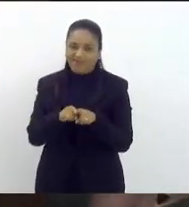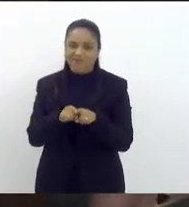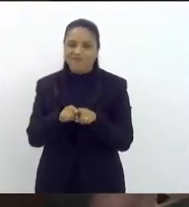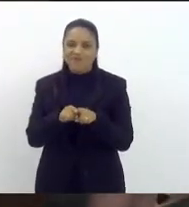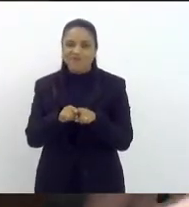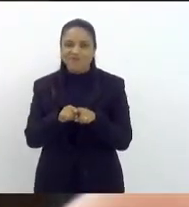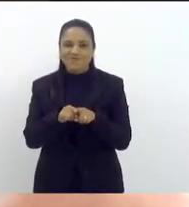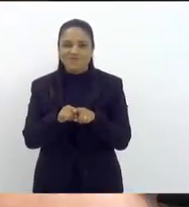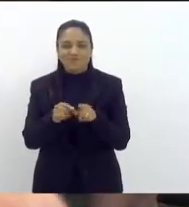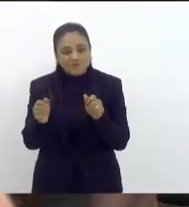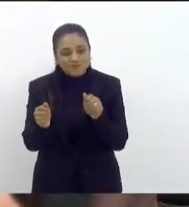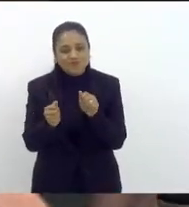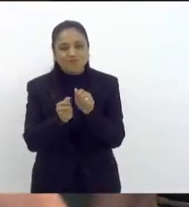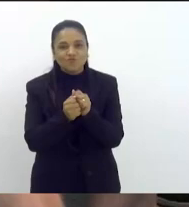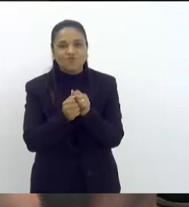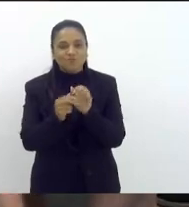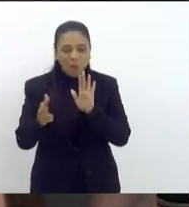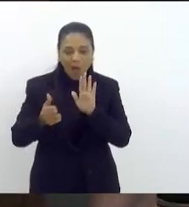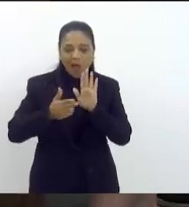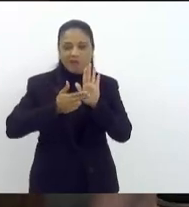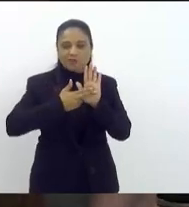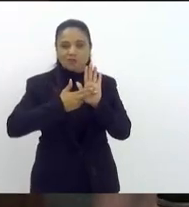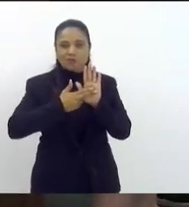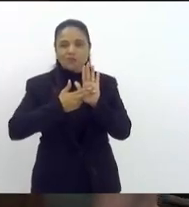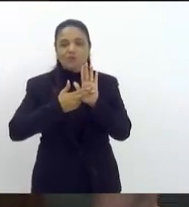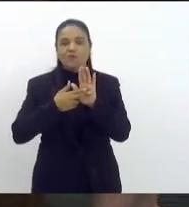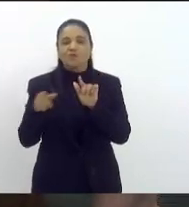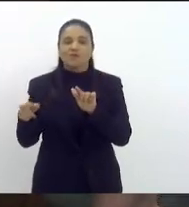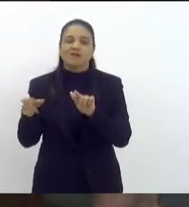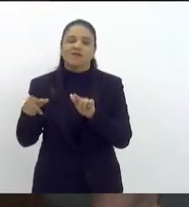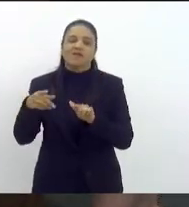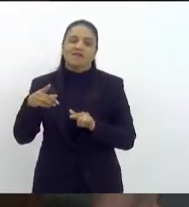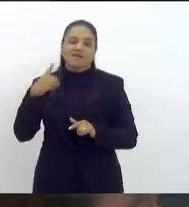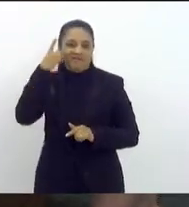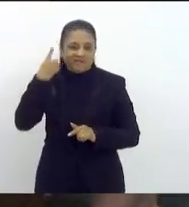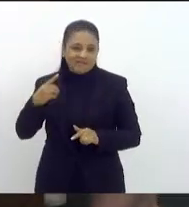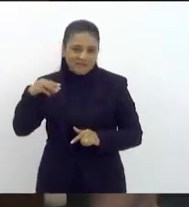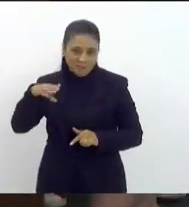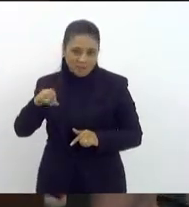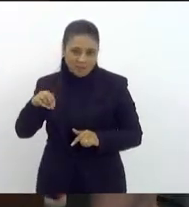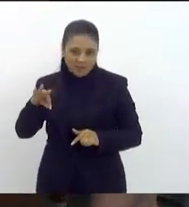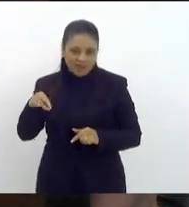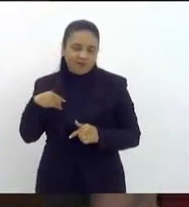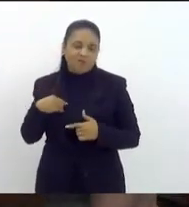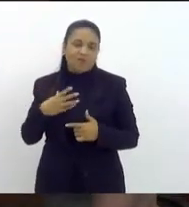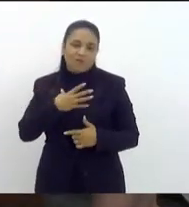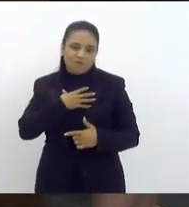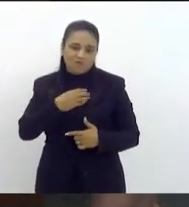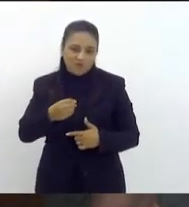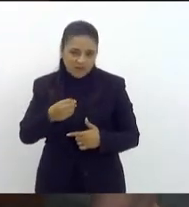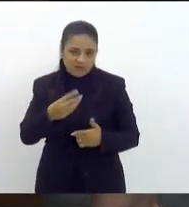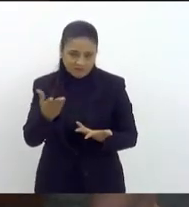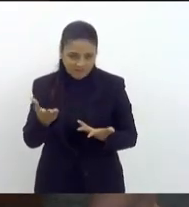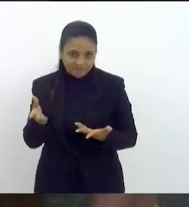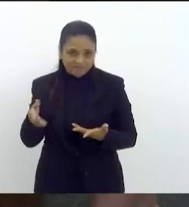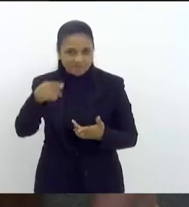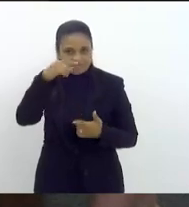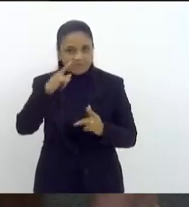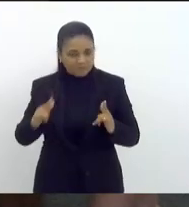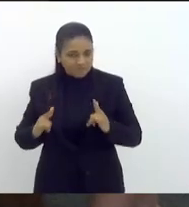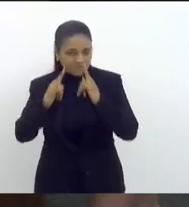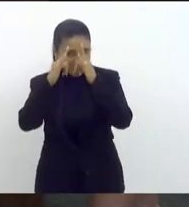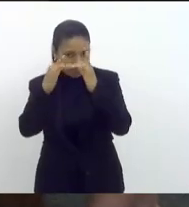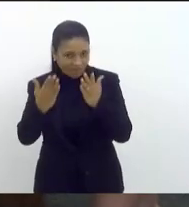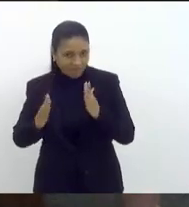é assumidamente filha de santo mas eu parabenizo uma excelência Porque quanto